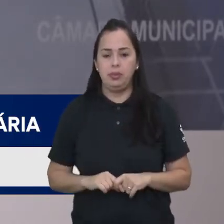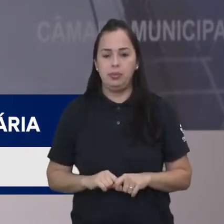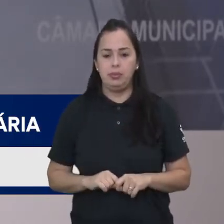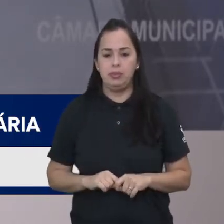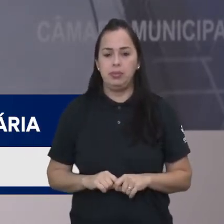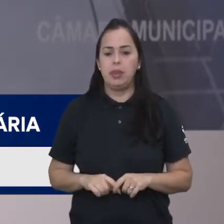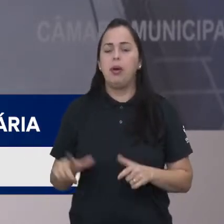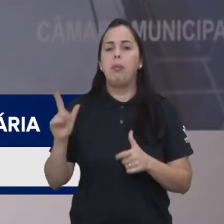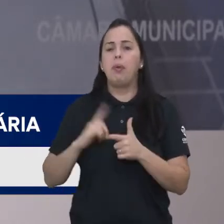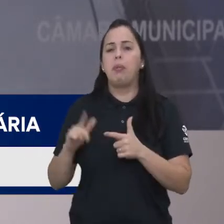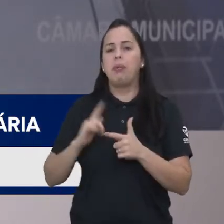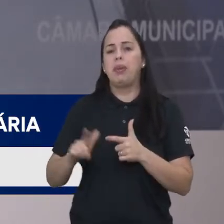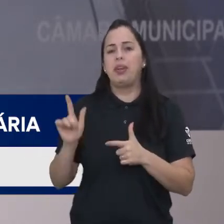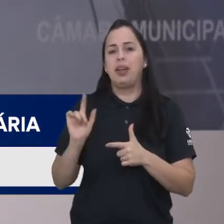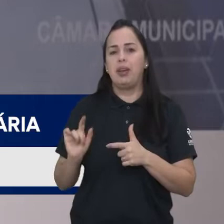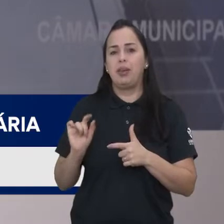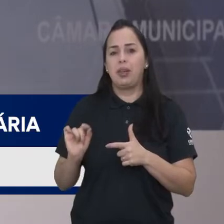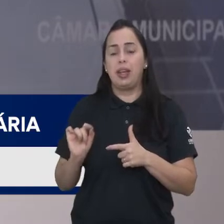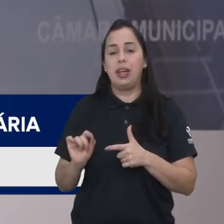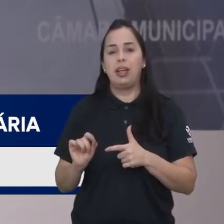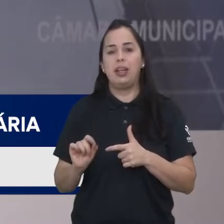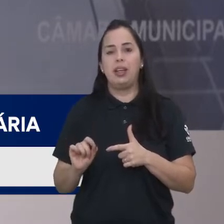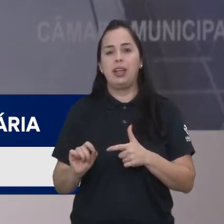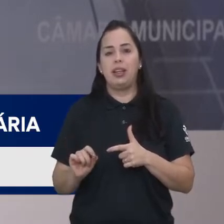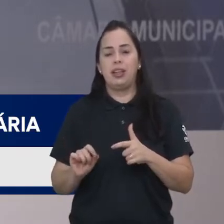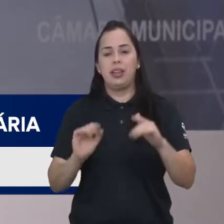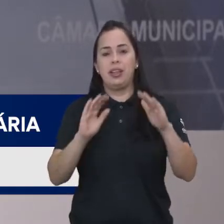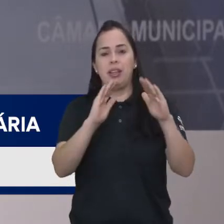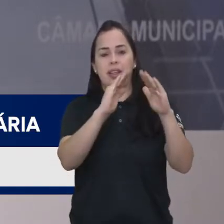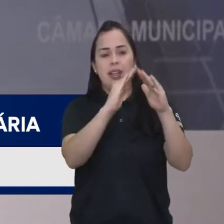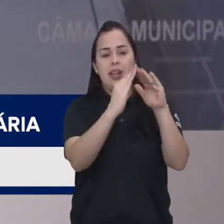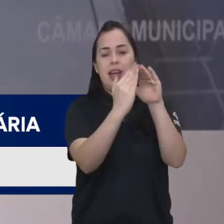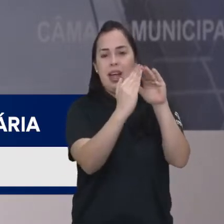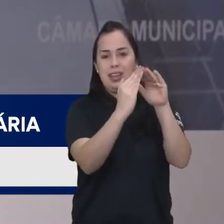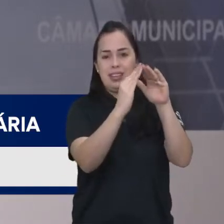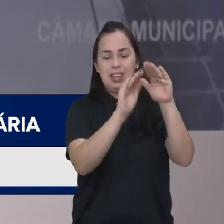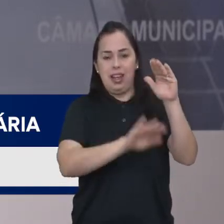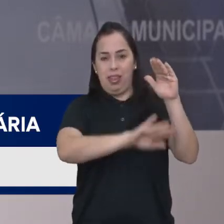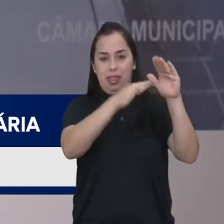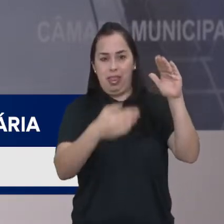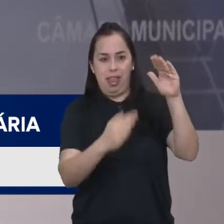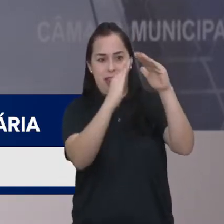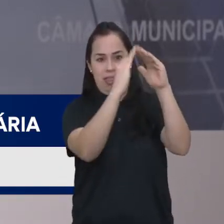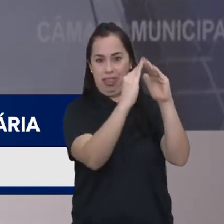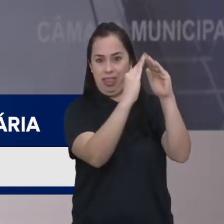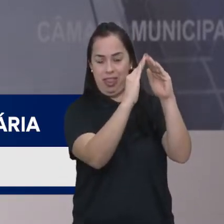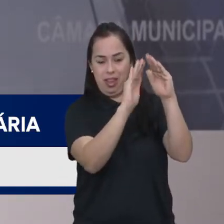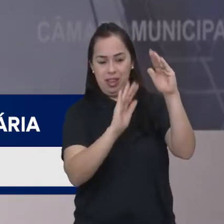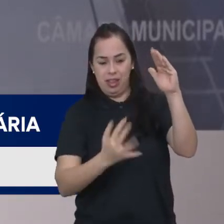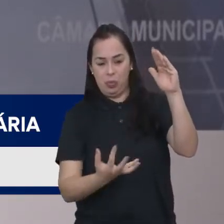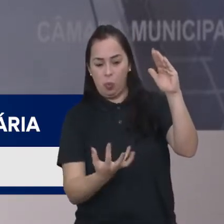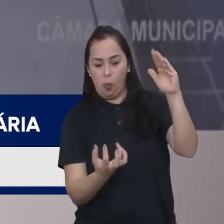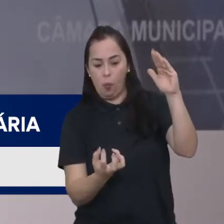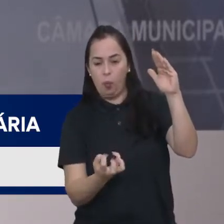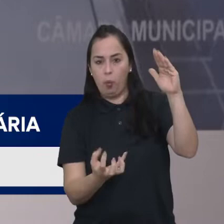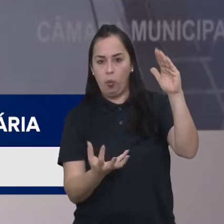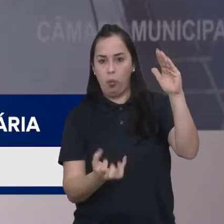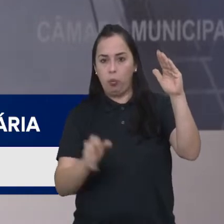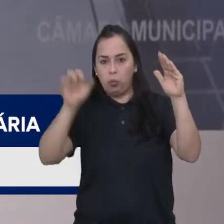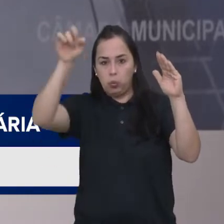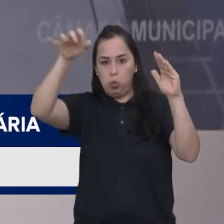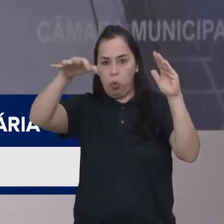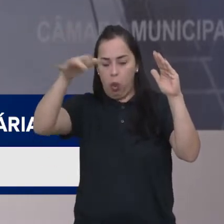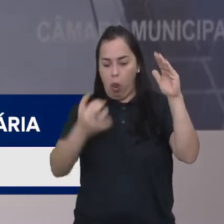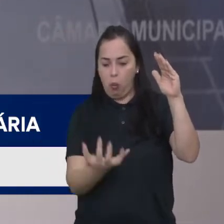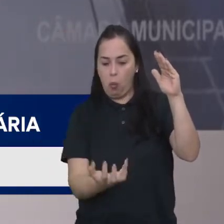que é cara. O maior problema de deslizamento de terra aqui é a questão de drenagem. A gente não tem drenagem. A drenagem leva à